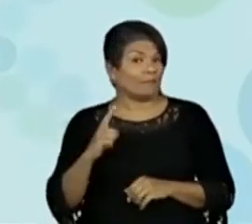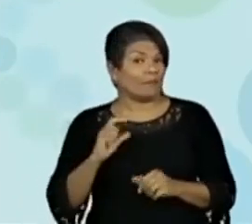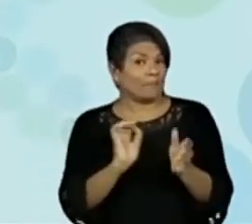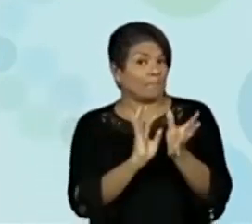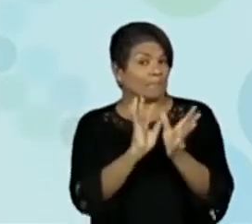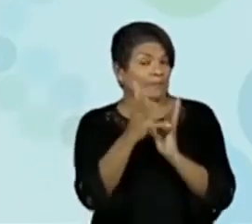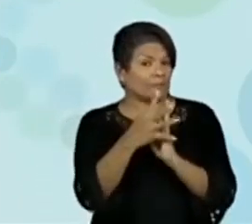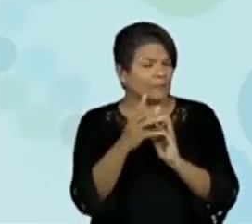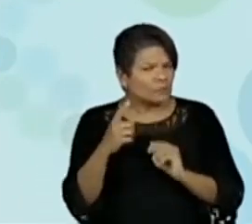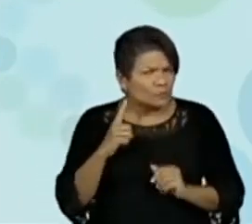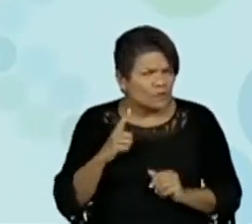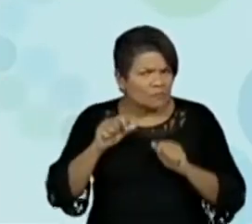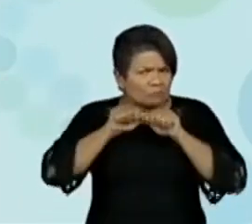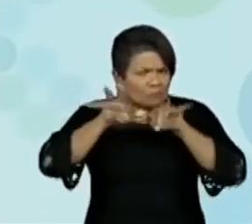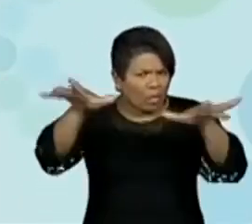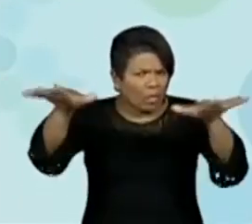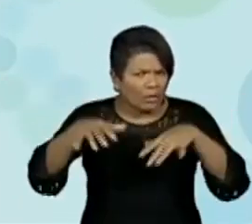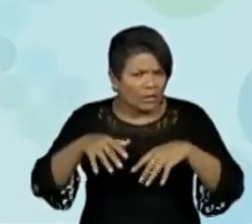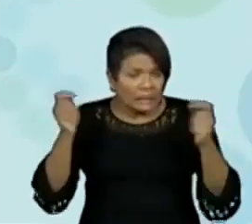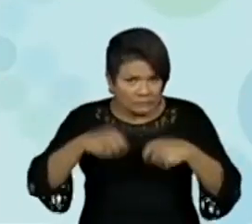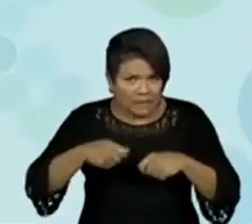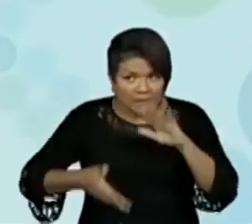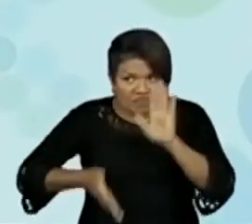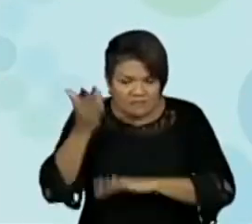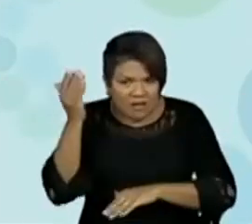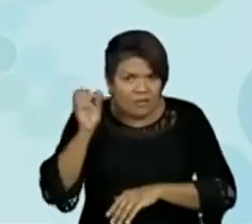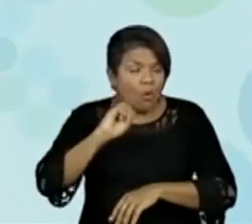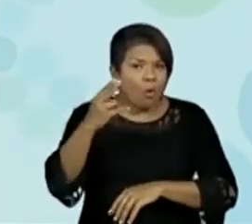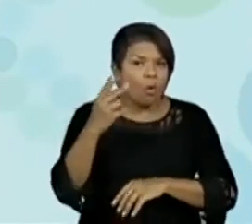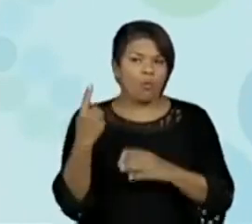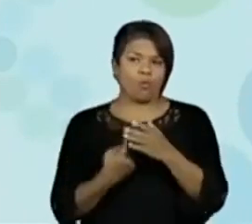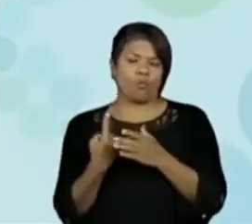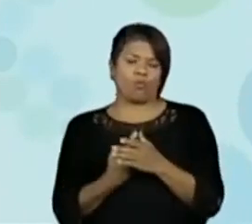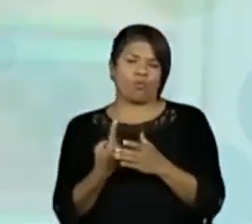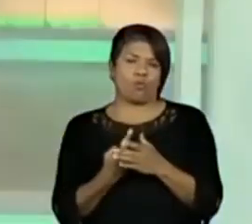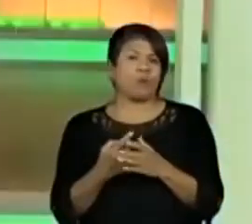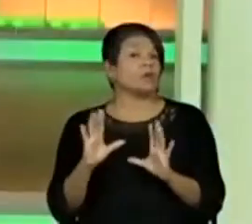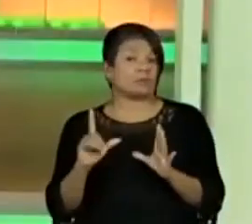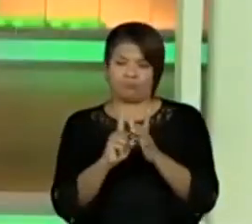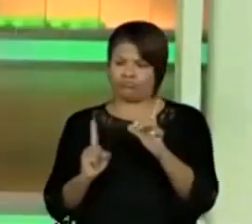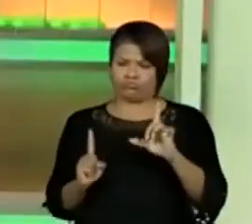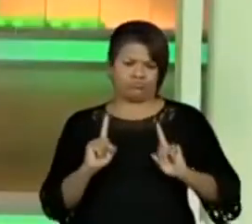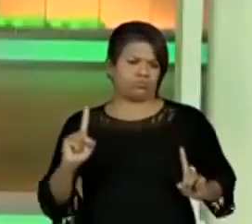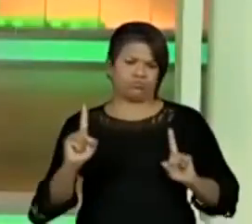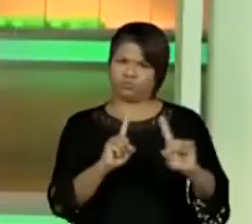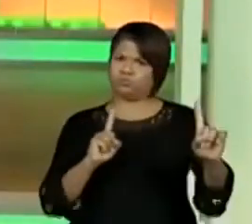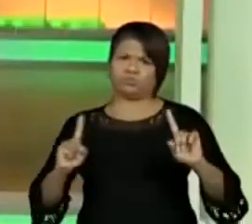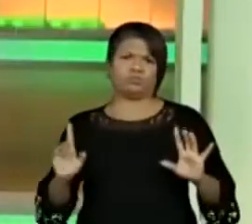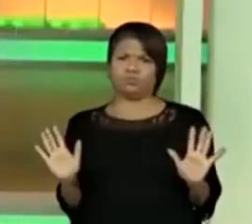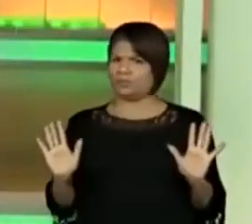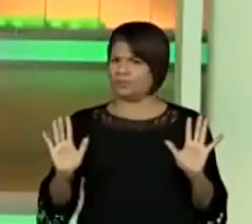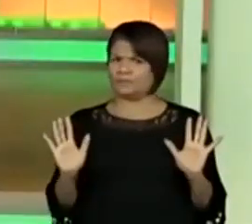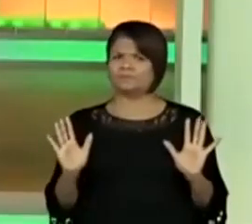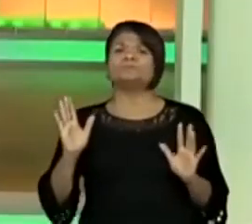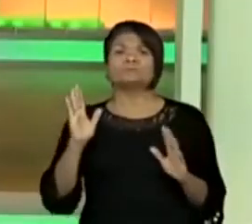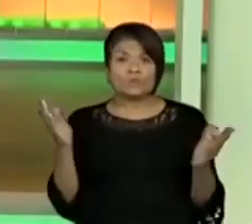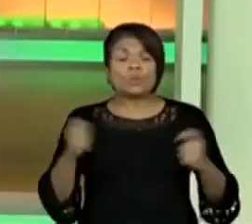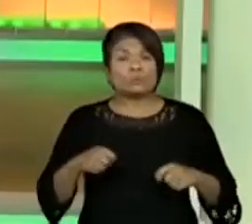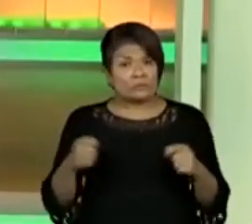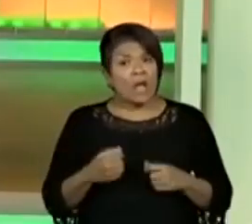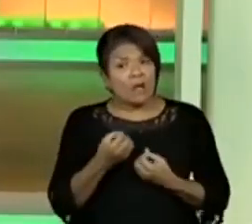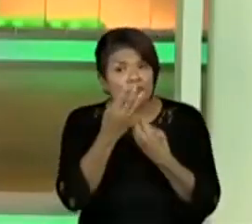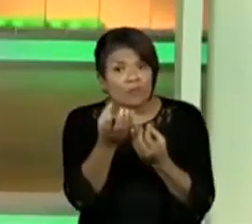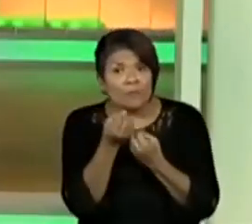pandemia? A gente está podendo sair ou está todo mundo isolado? A gente está isolado. Então essa notícia vai trazer uma oportunidade do